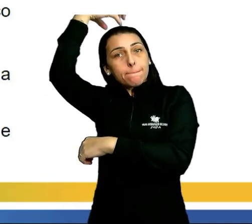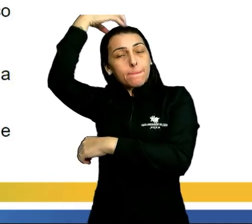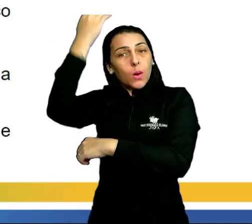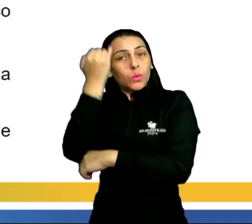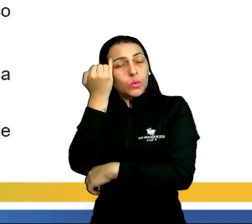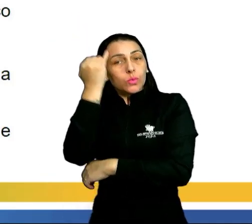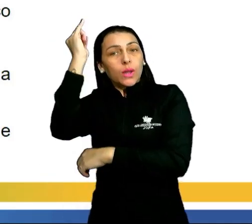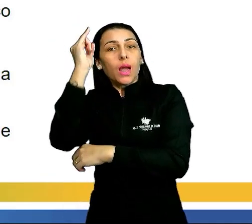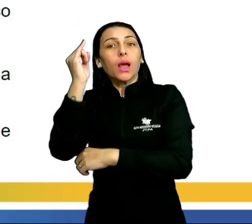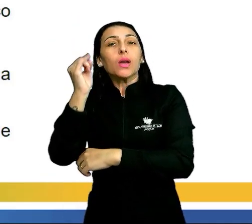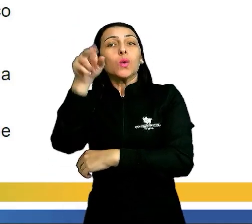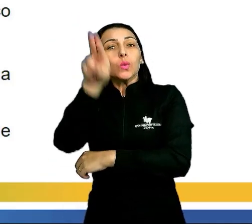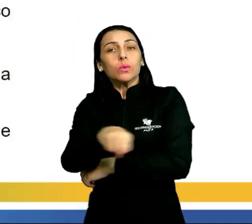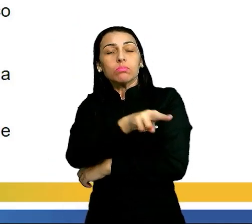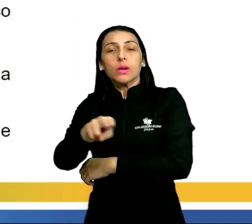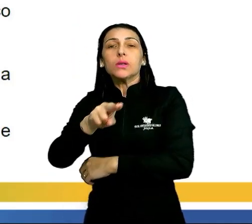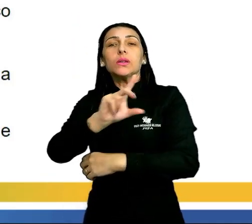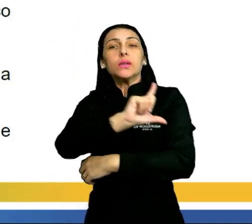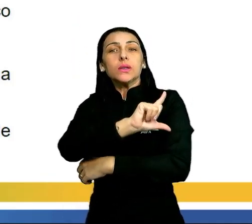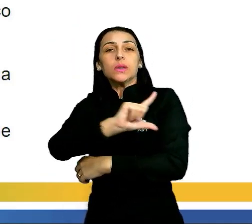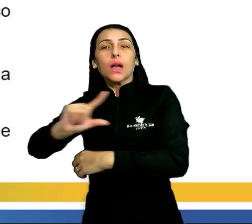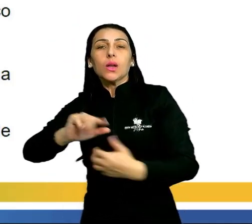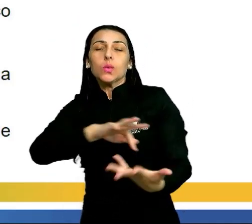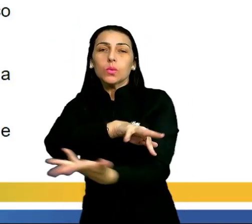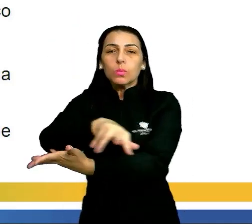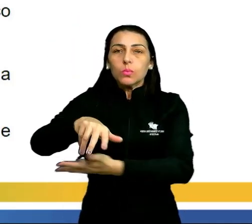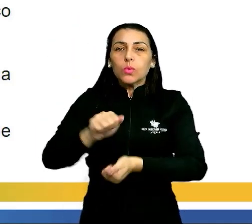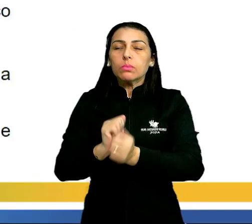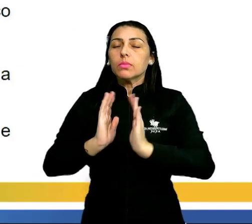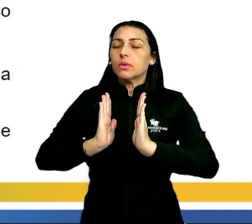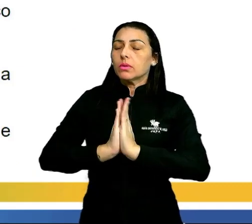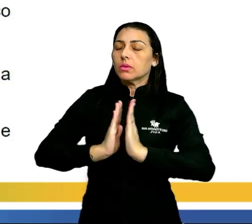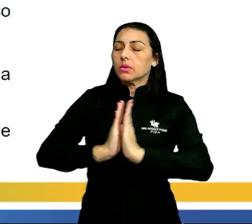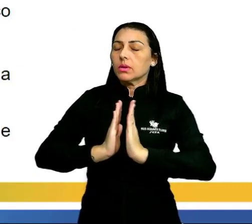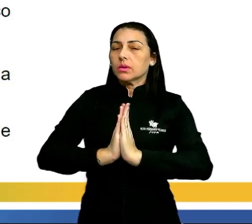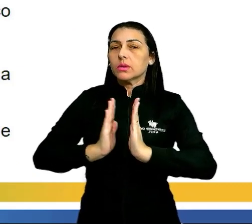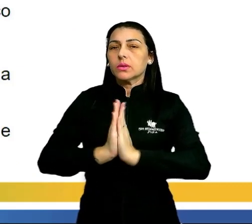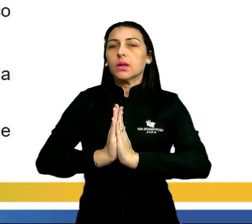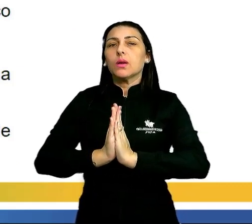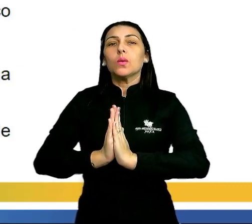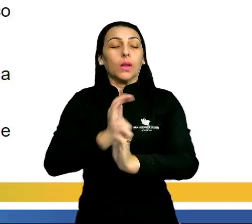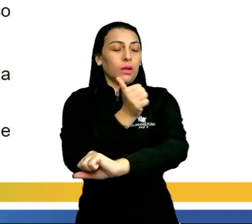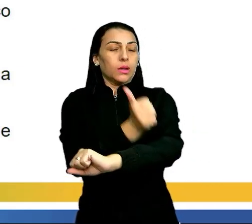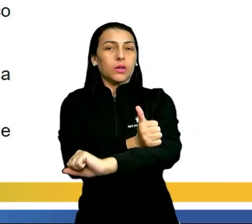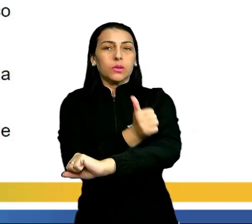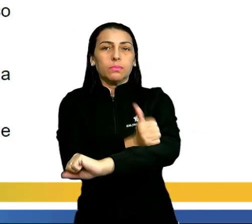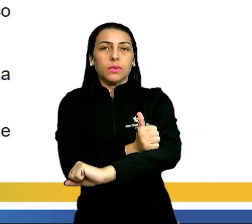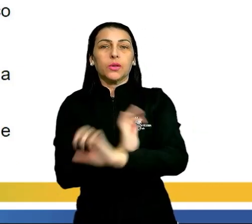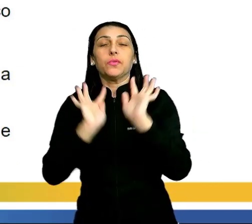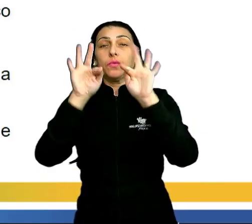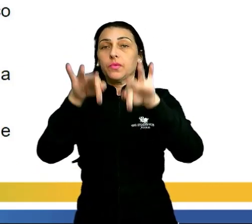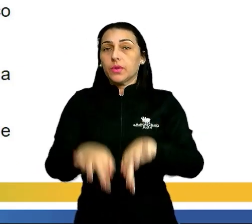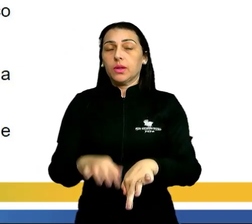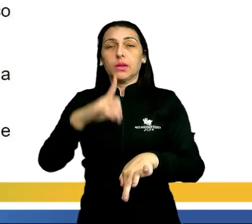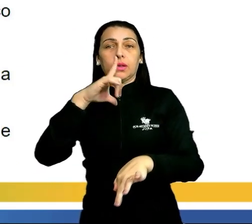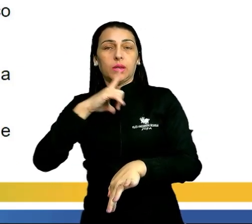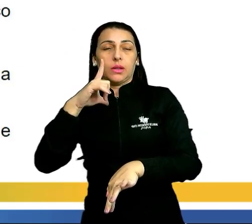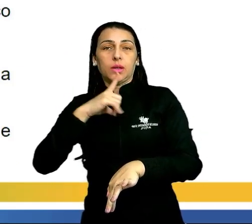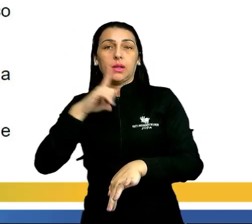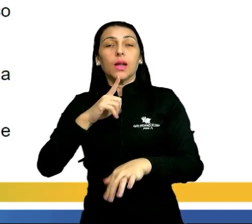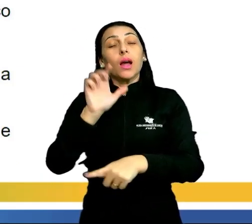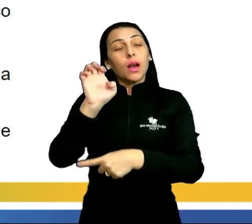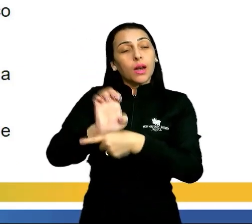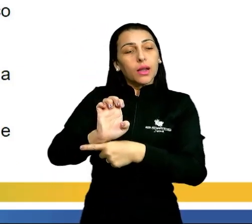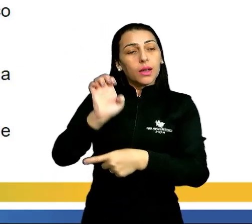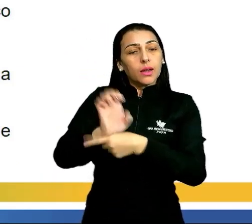ideia que os padres tinham de se retirar do mundo para a oração aí na Idade Média. E, finalmente, nós temos aí a